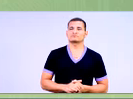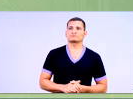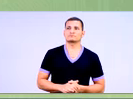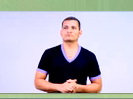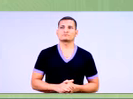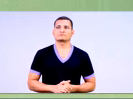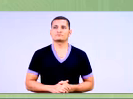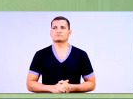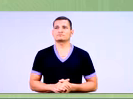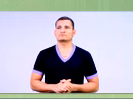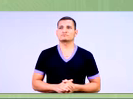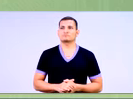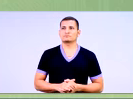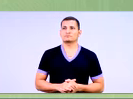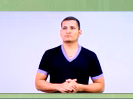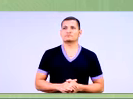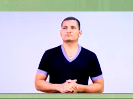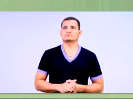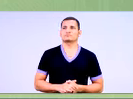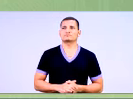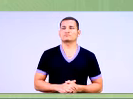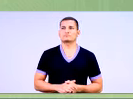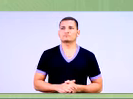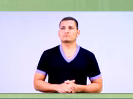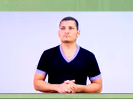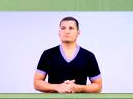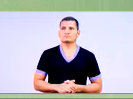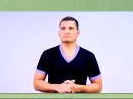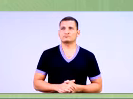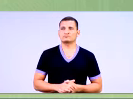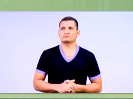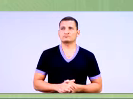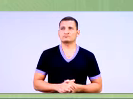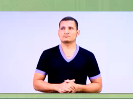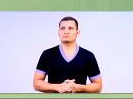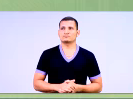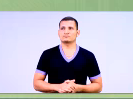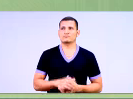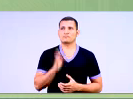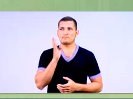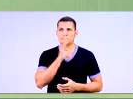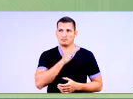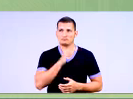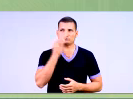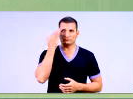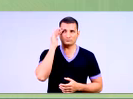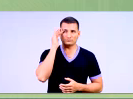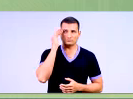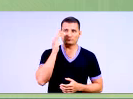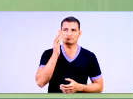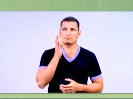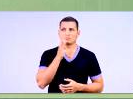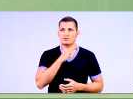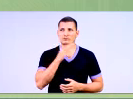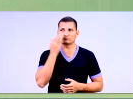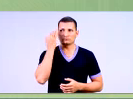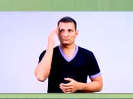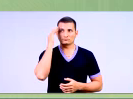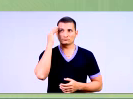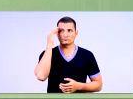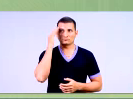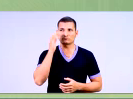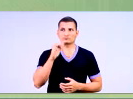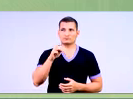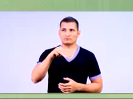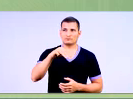caso aí, misunderstood, que é desentendimento, mal entendido. Esse mis aí, antes de uma palavra,